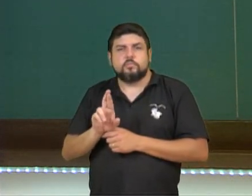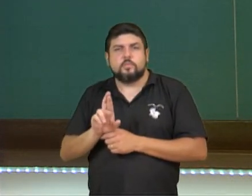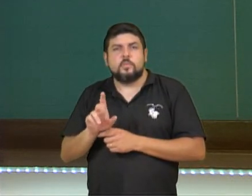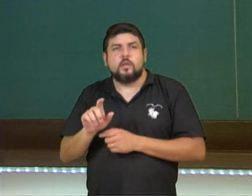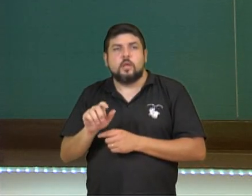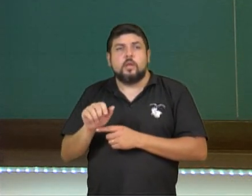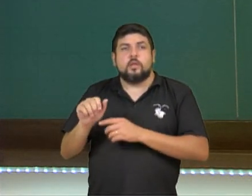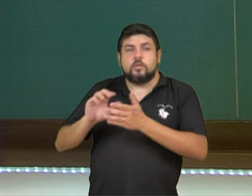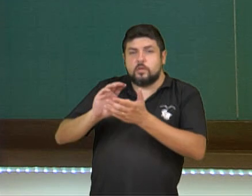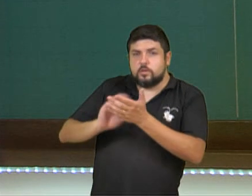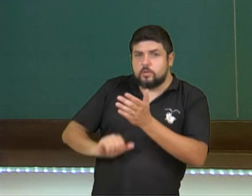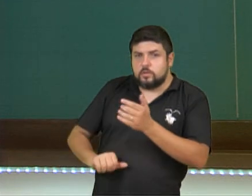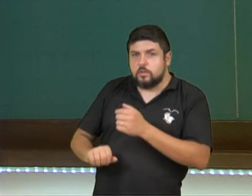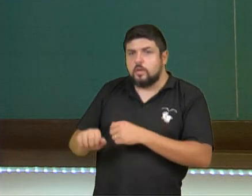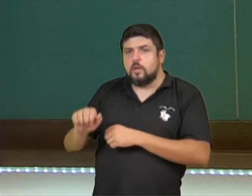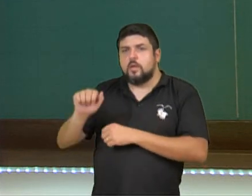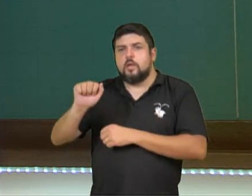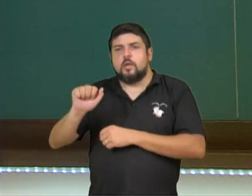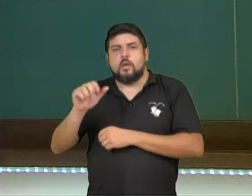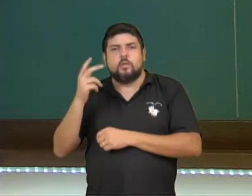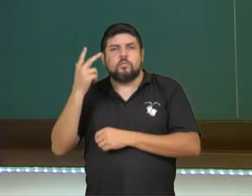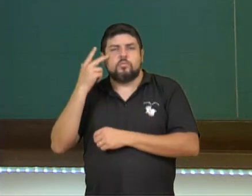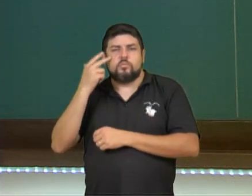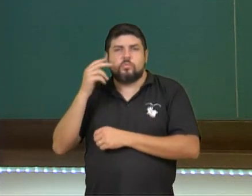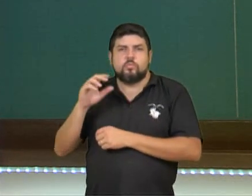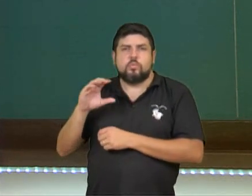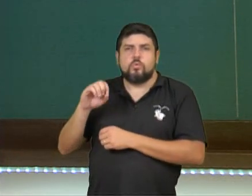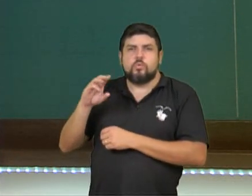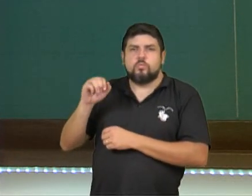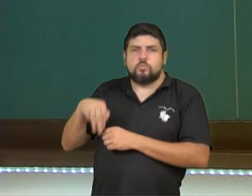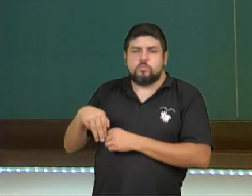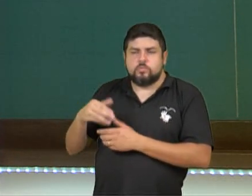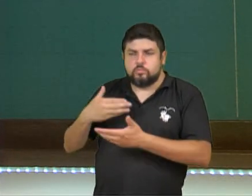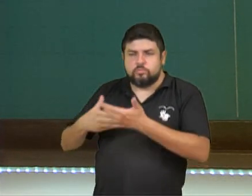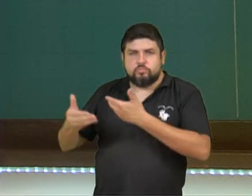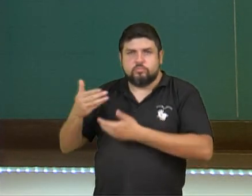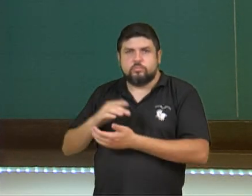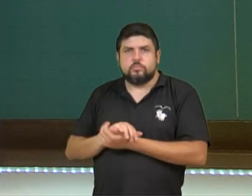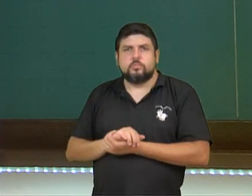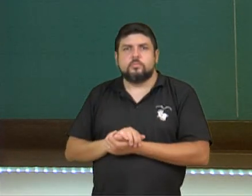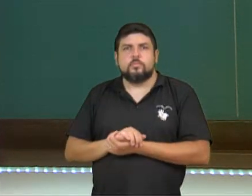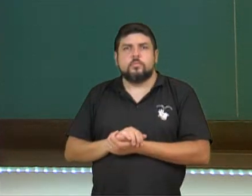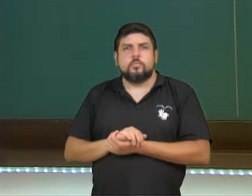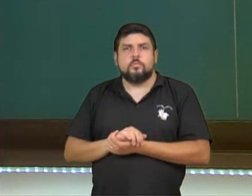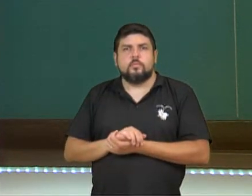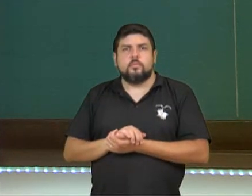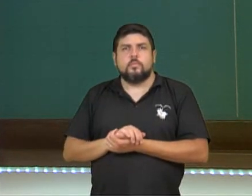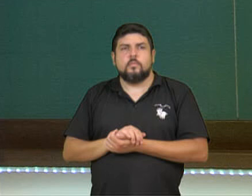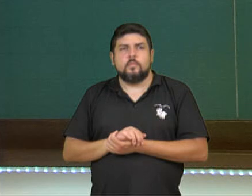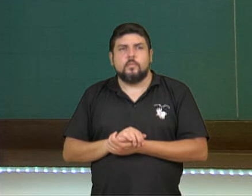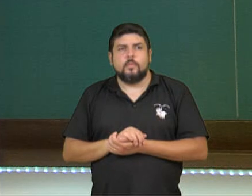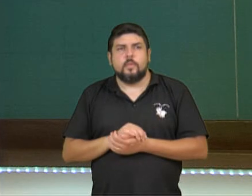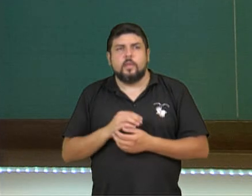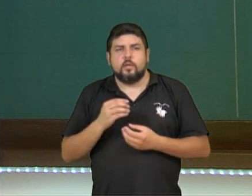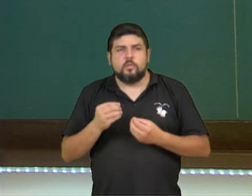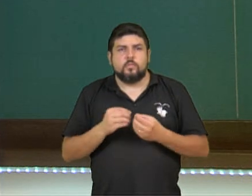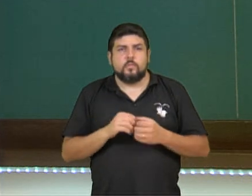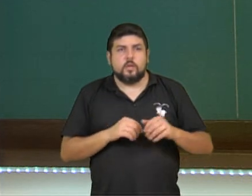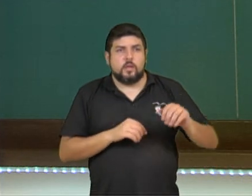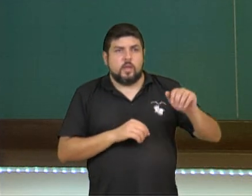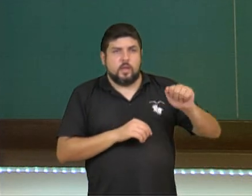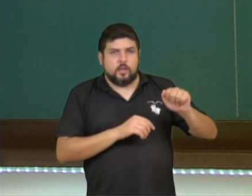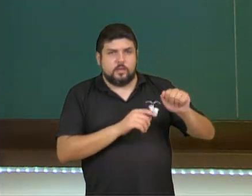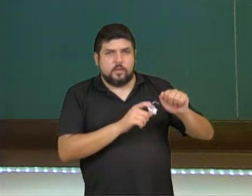ó, ok? Então, vamos fazer essa continha ali, ó. A área da sala de reuniões